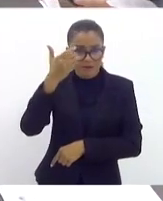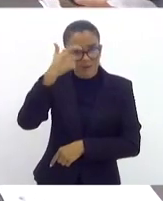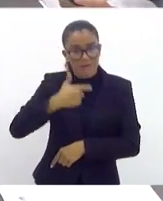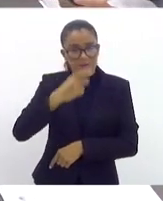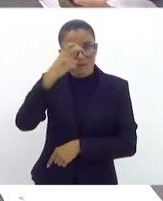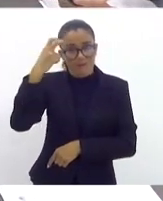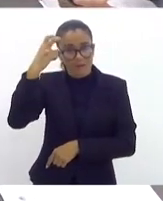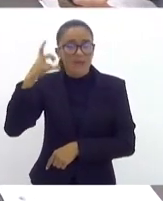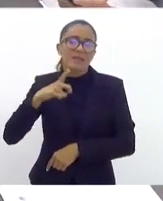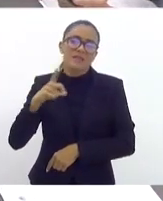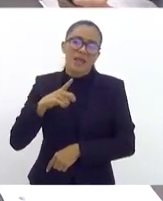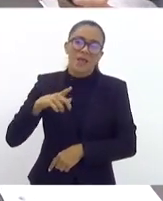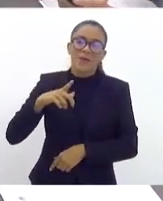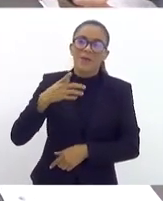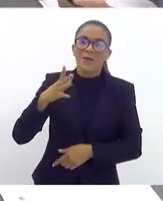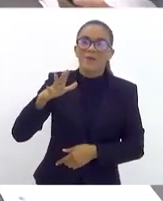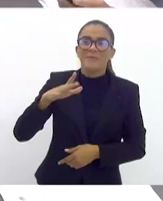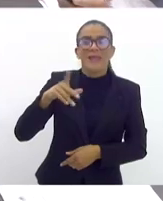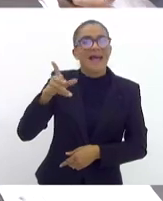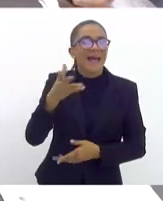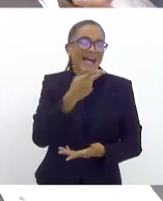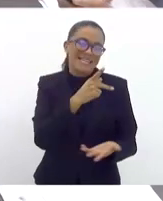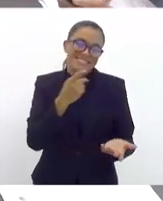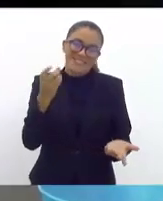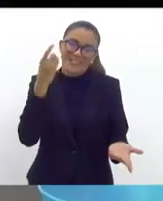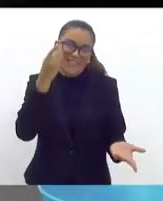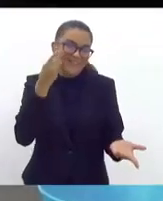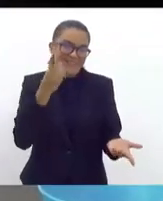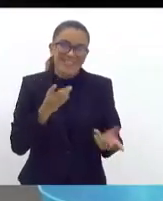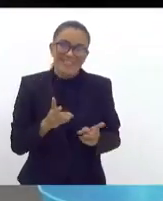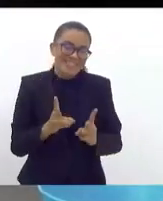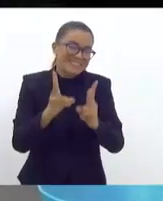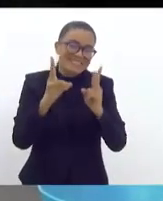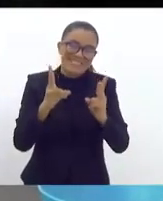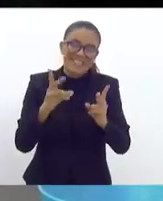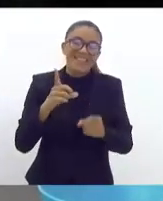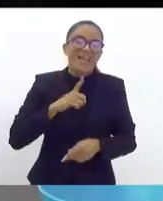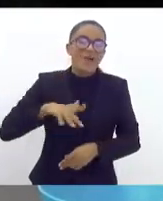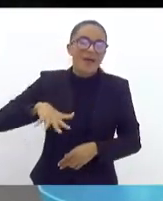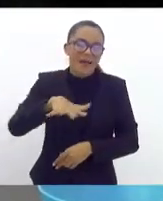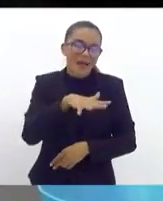Limbo você seleção sempre bem-vindos deputada pessoas